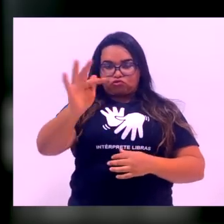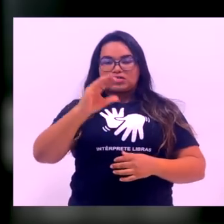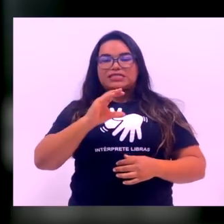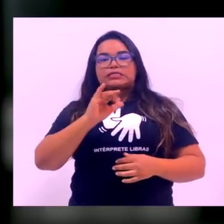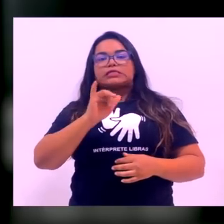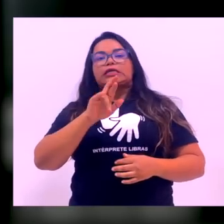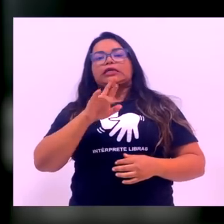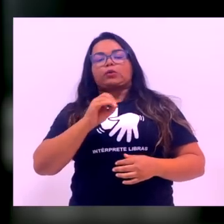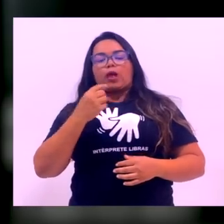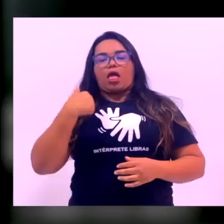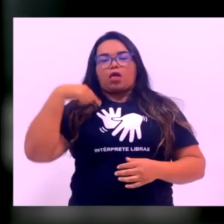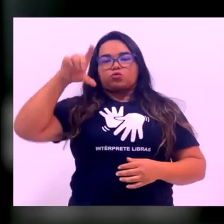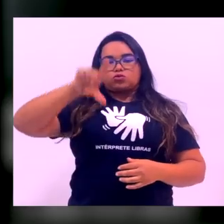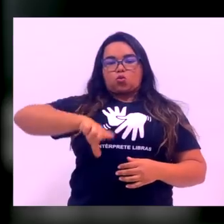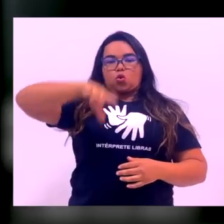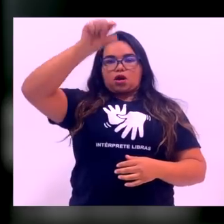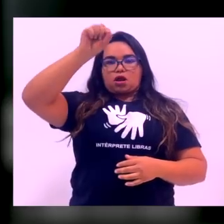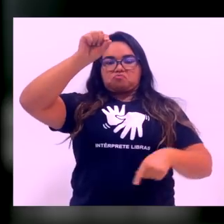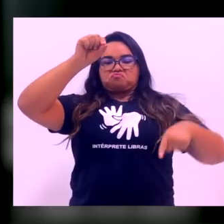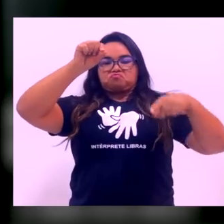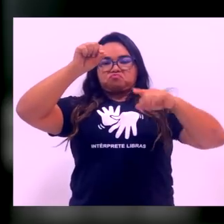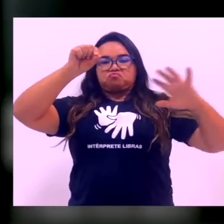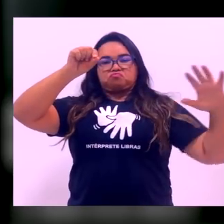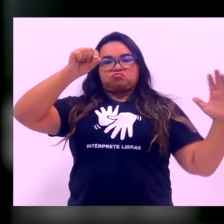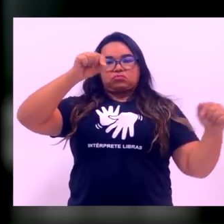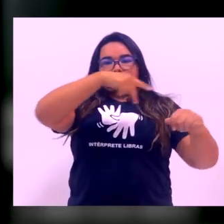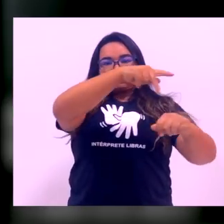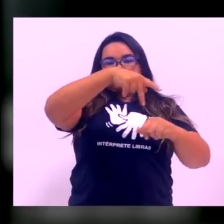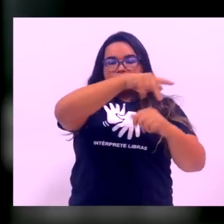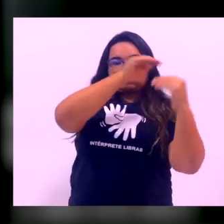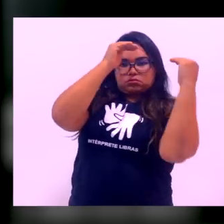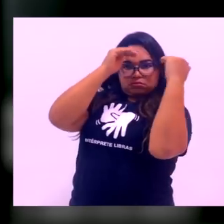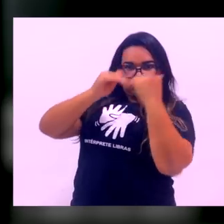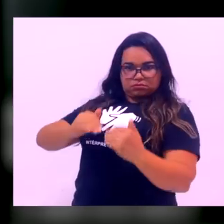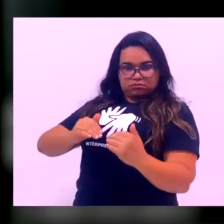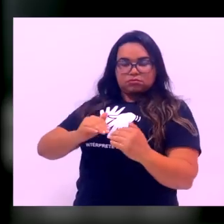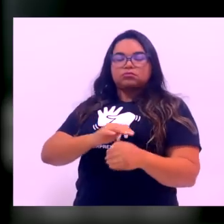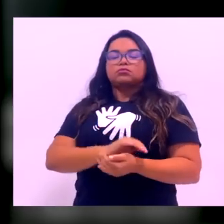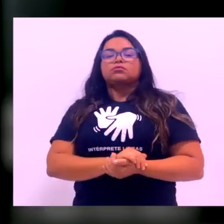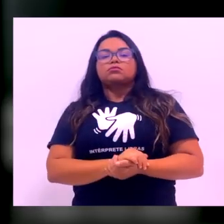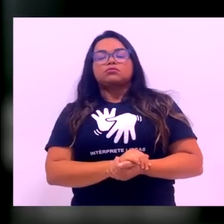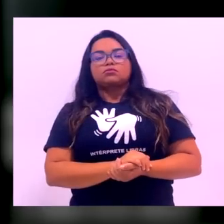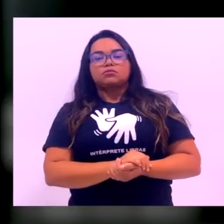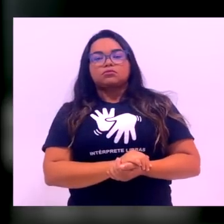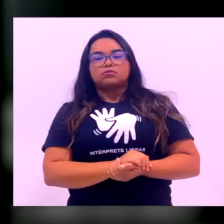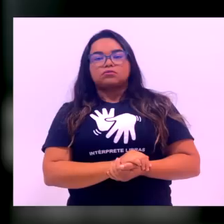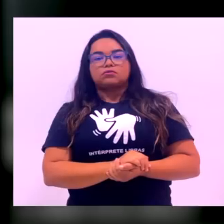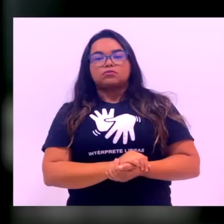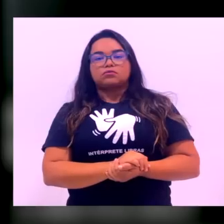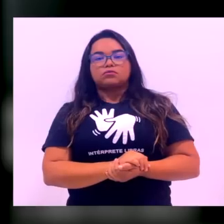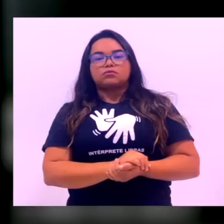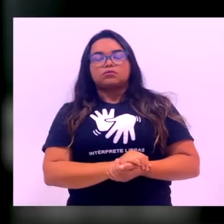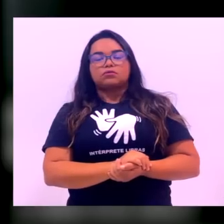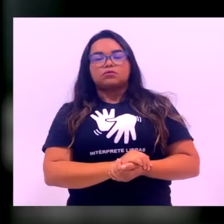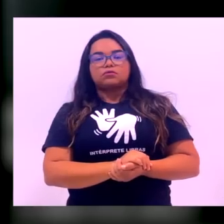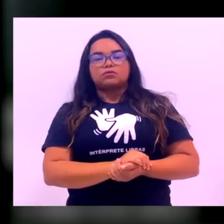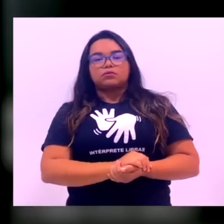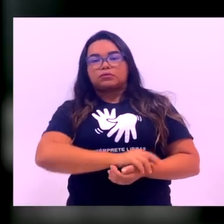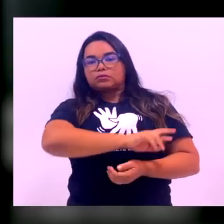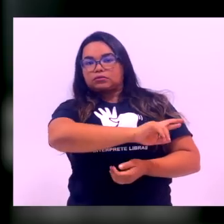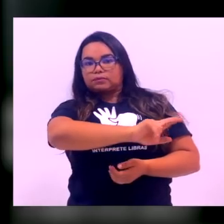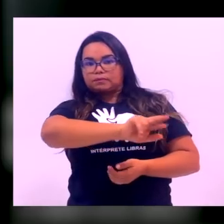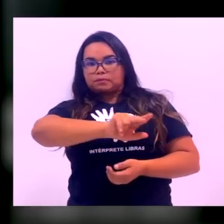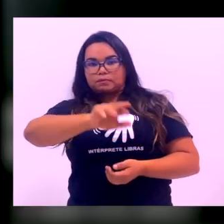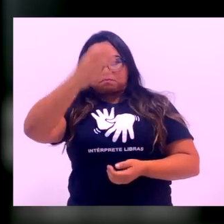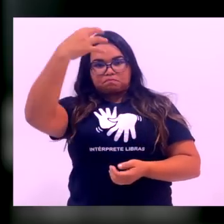Ciro, cuja destra eu segurei, para submeter as nações diante dele. Eu exporei os